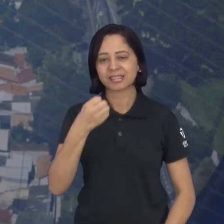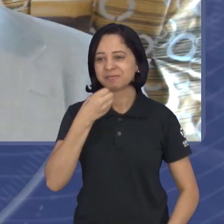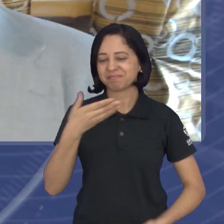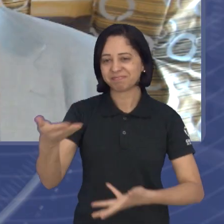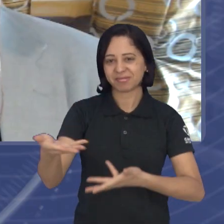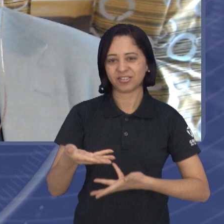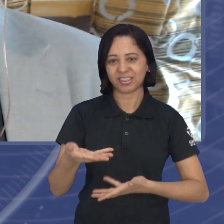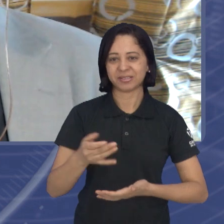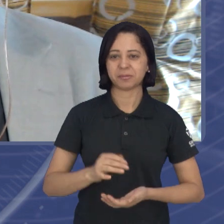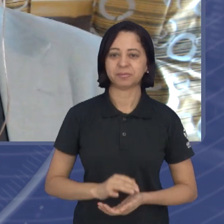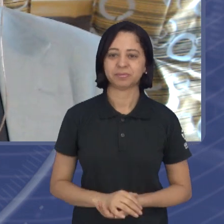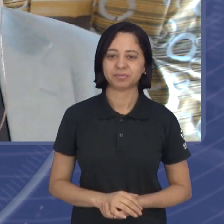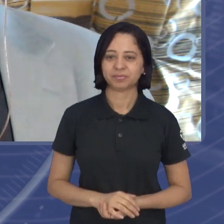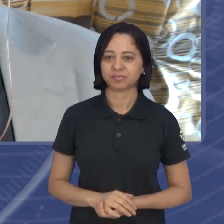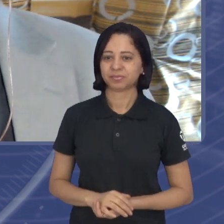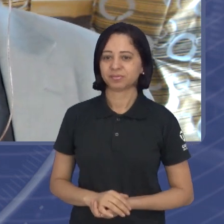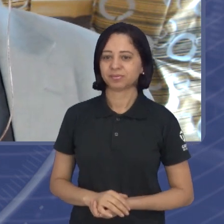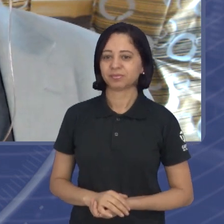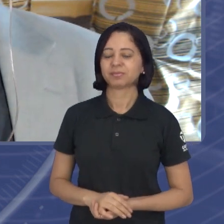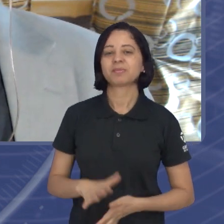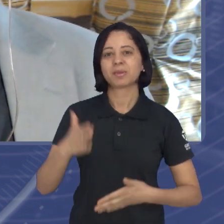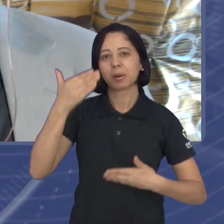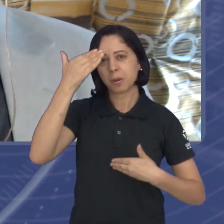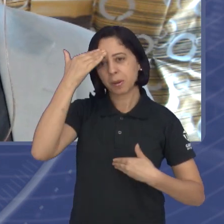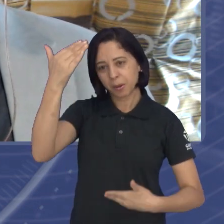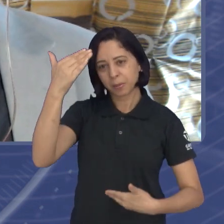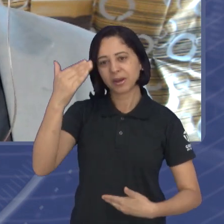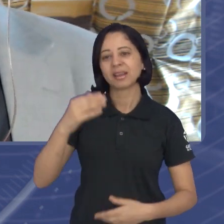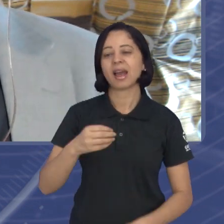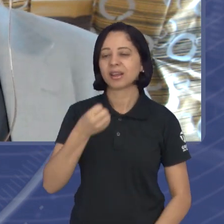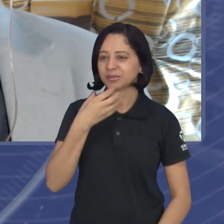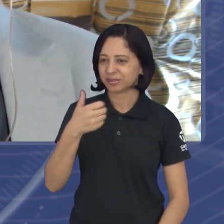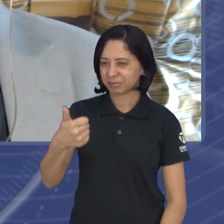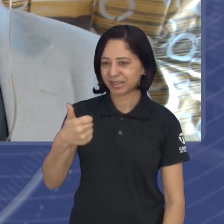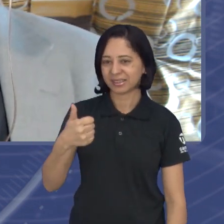bem-vindo, Lucas. Obrigado, Daniela. Tudo bem?